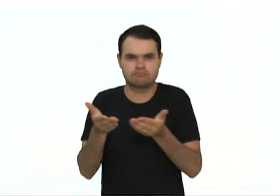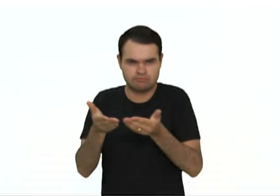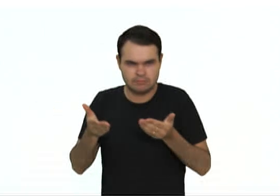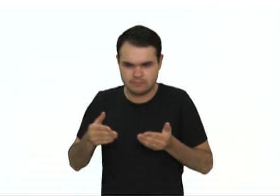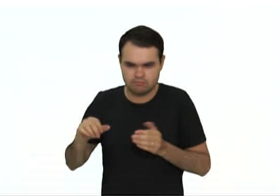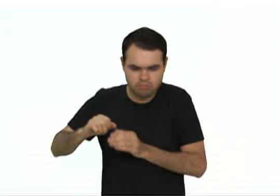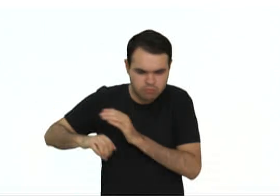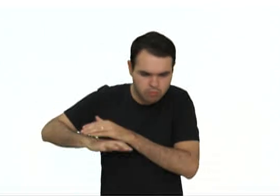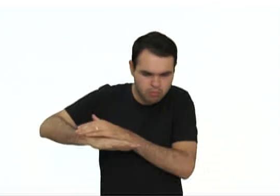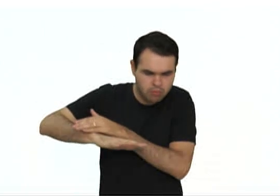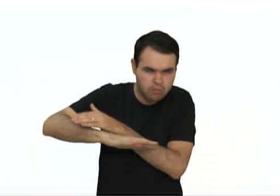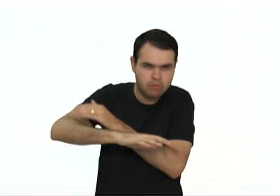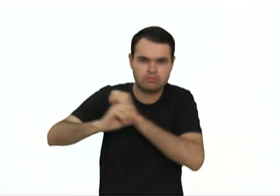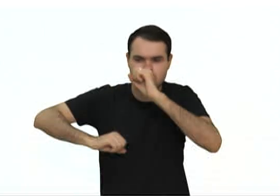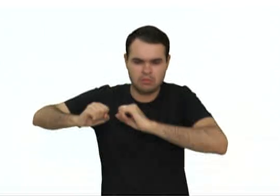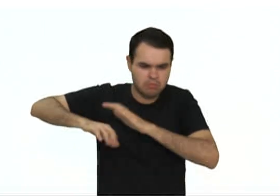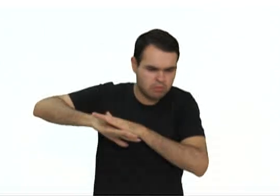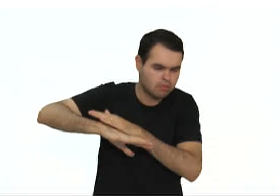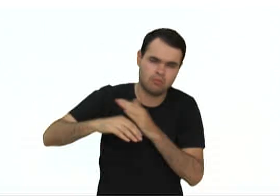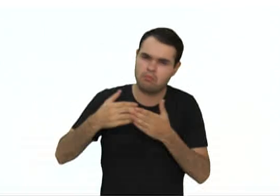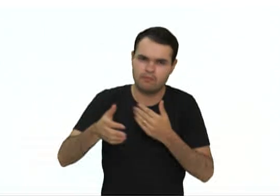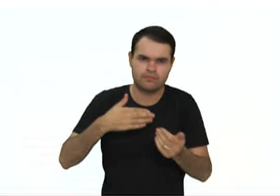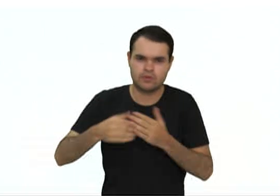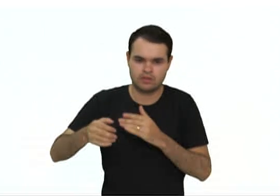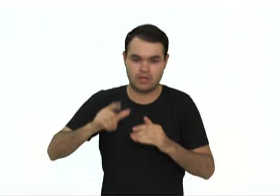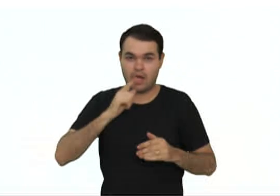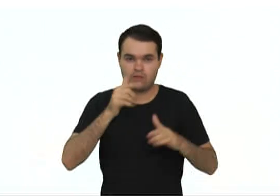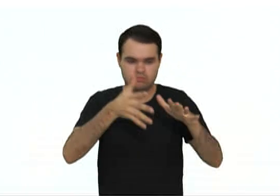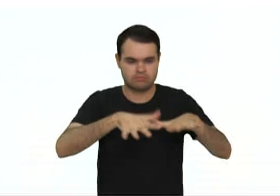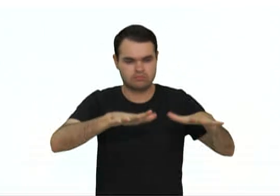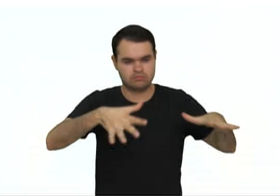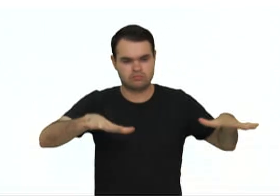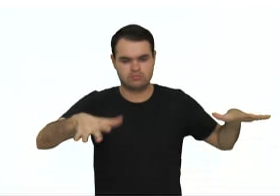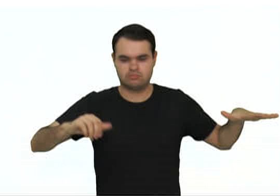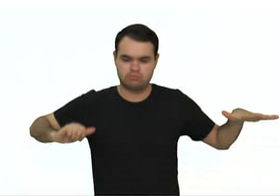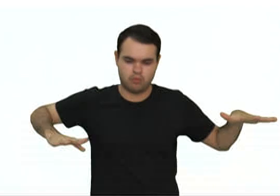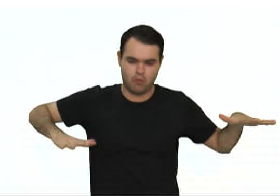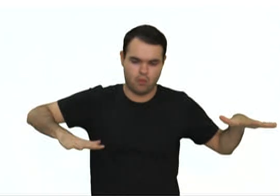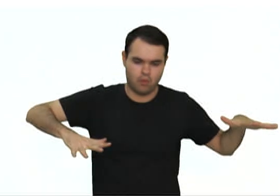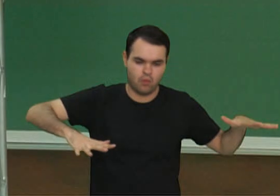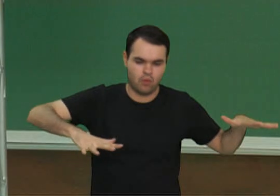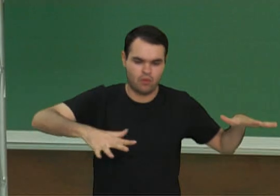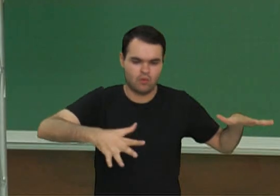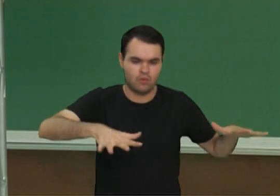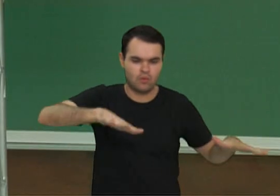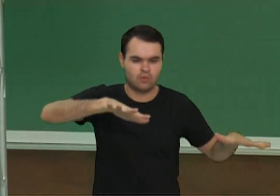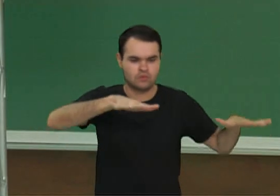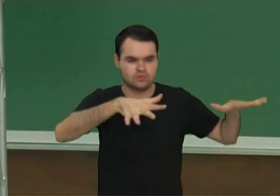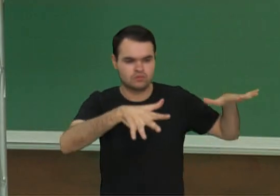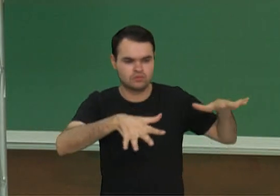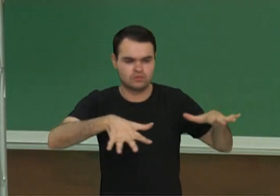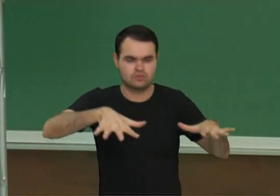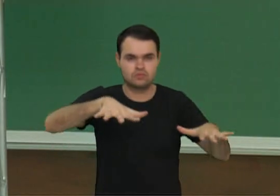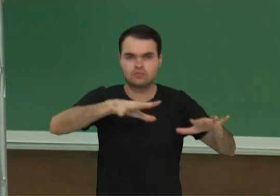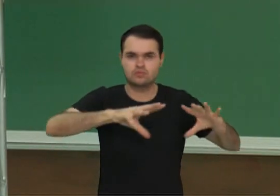petroleiro, aonde esse petróleo acabou se espalhando pela água do oceano e comprometendo toda a vida que